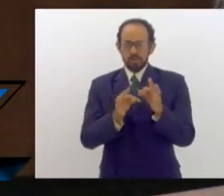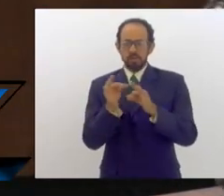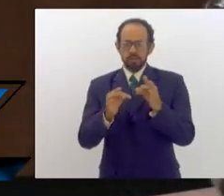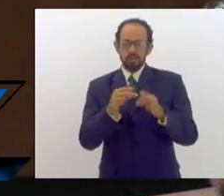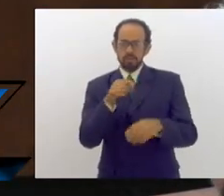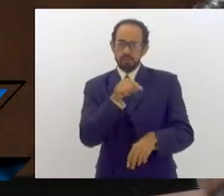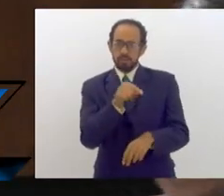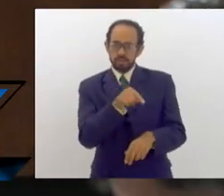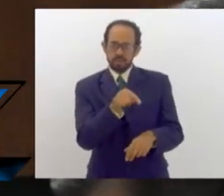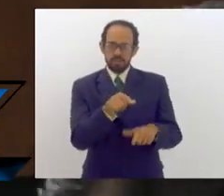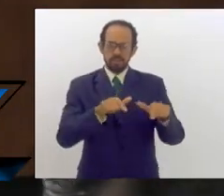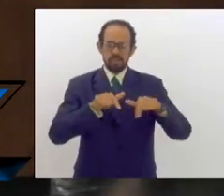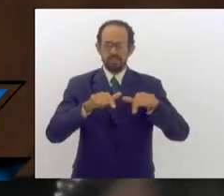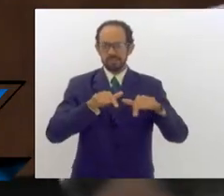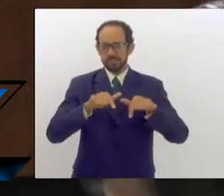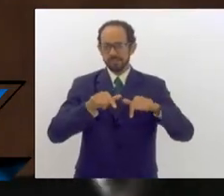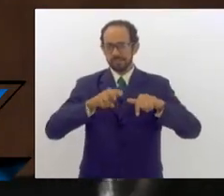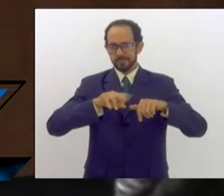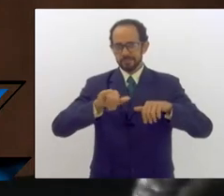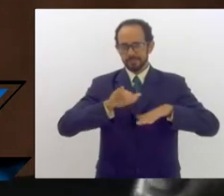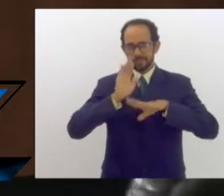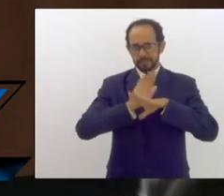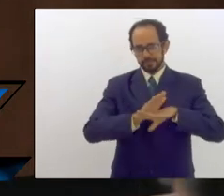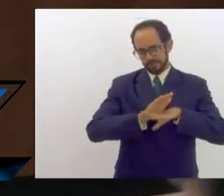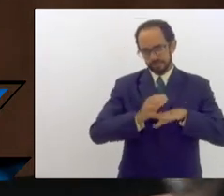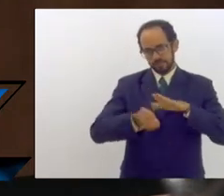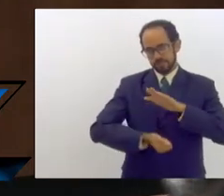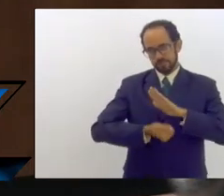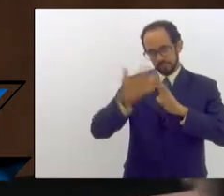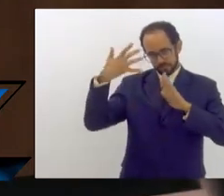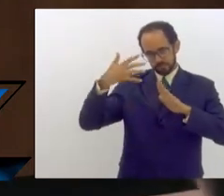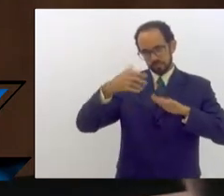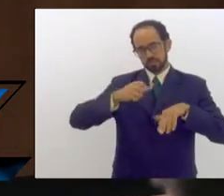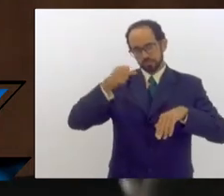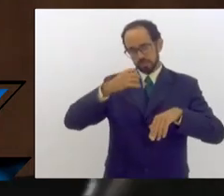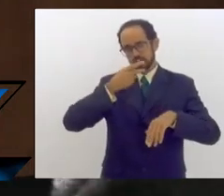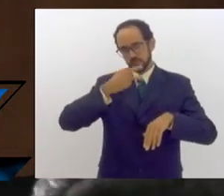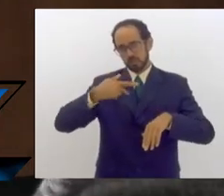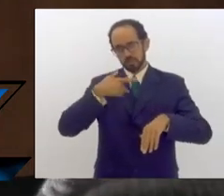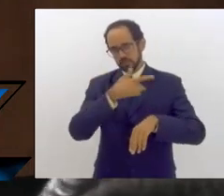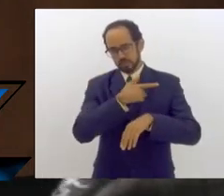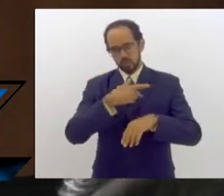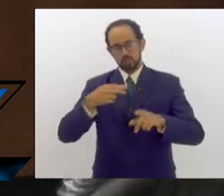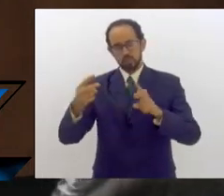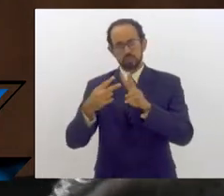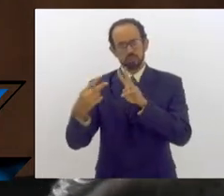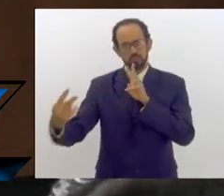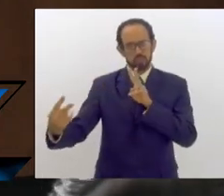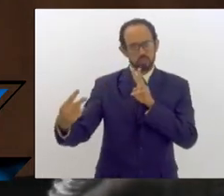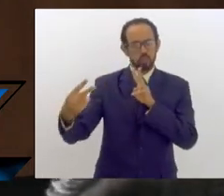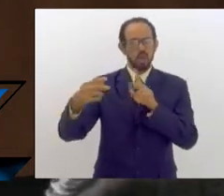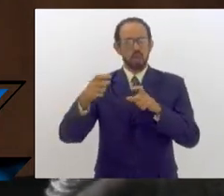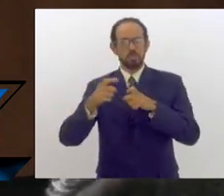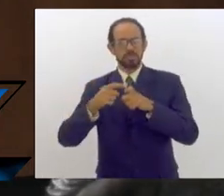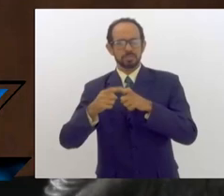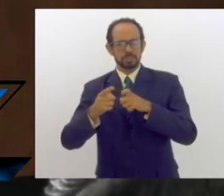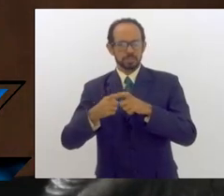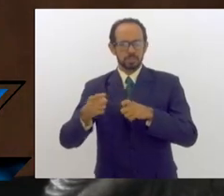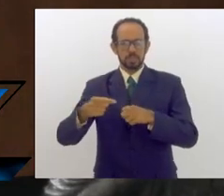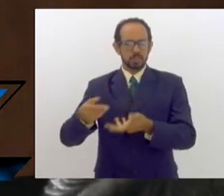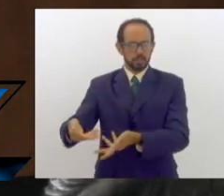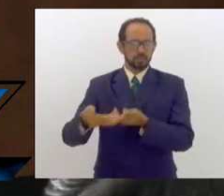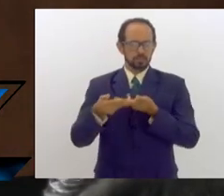de tecnologia vai ajudar muito se for falar da Saúde na tela de medicina no atendimento da rede básica